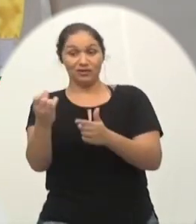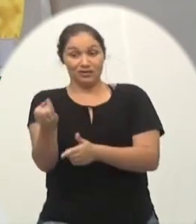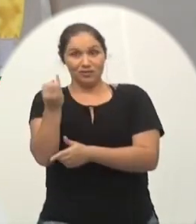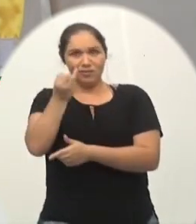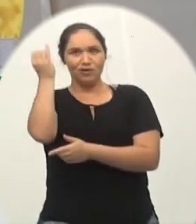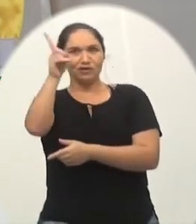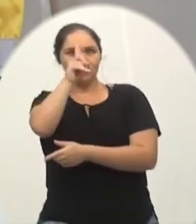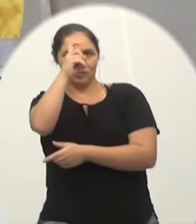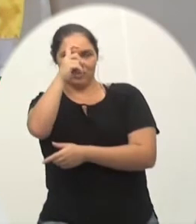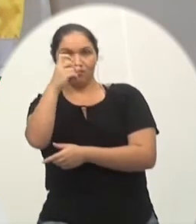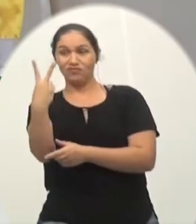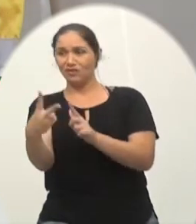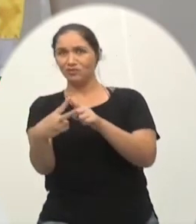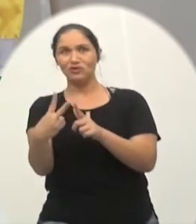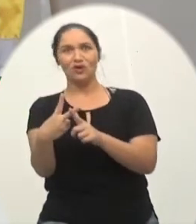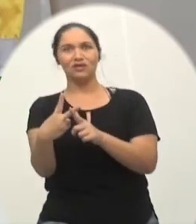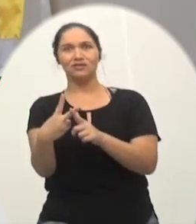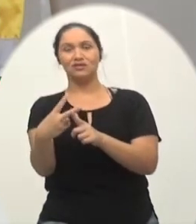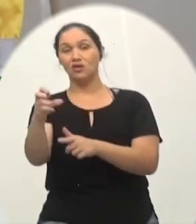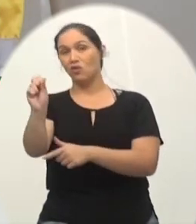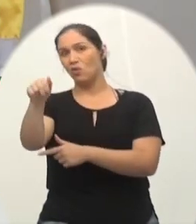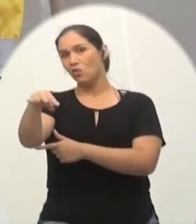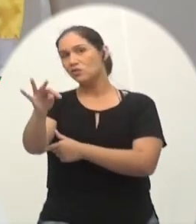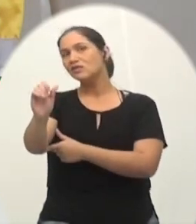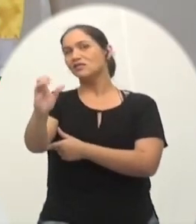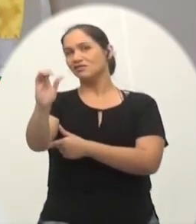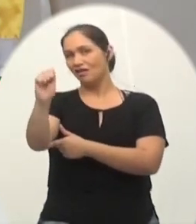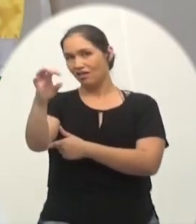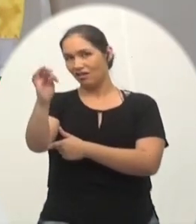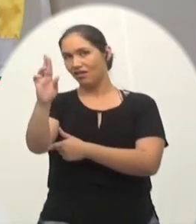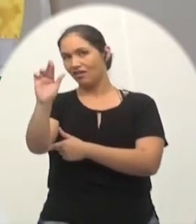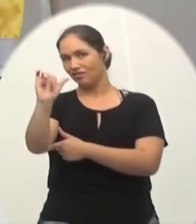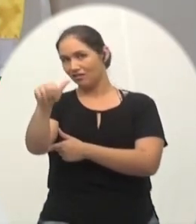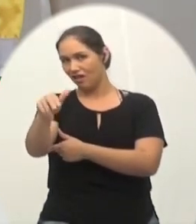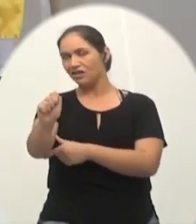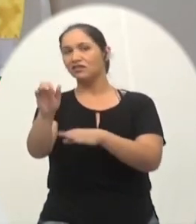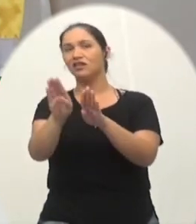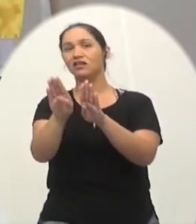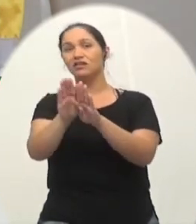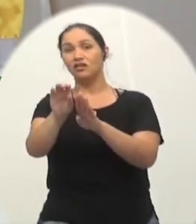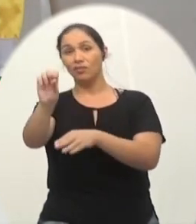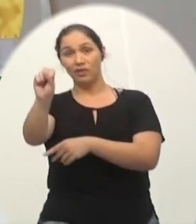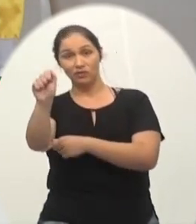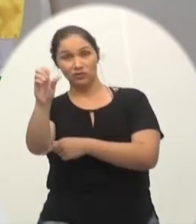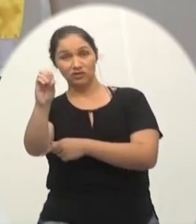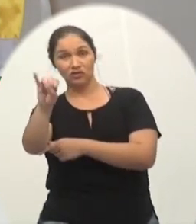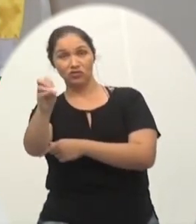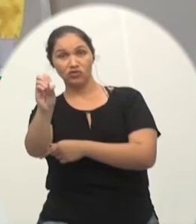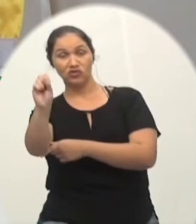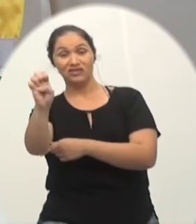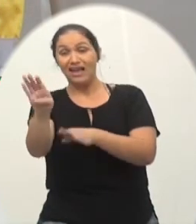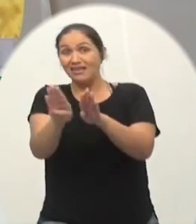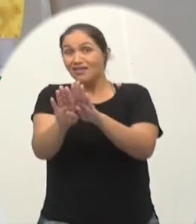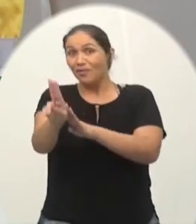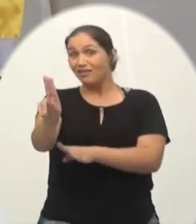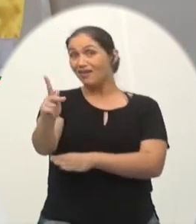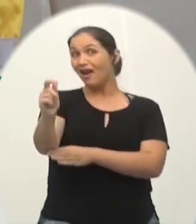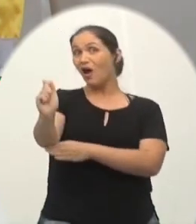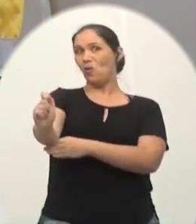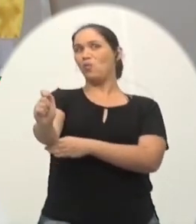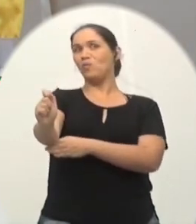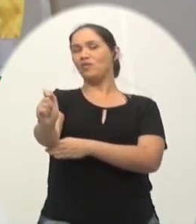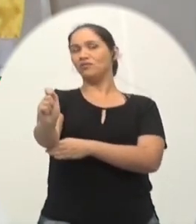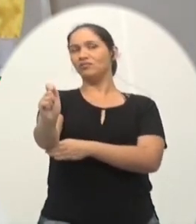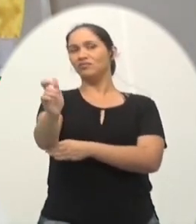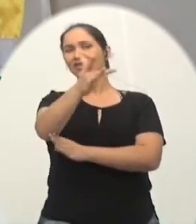Santa Catarina e o Hospital São José, o hospital de referência, a UPA, também bem lembrado. Então, um trabalho que é feito pela comissão, as pessoas às vezes